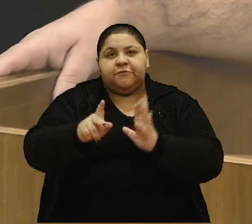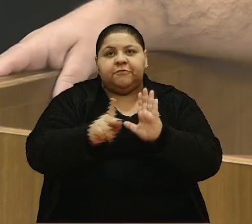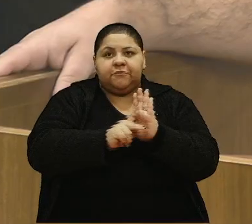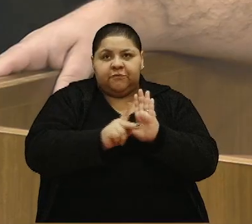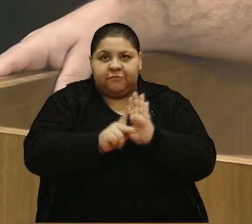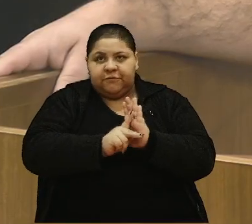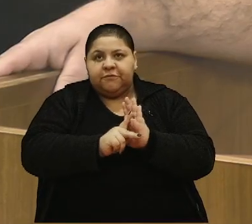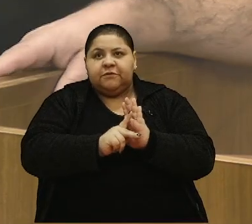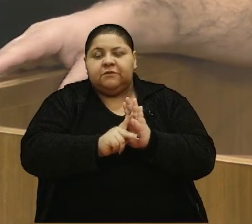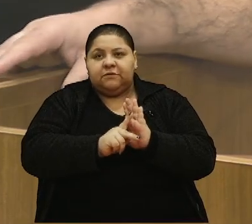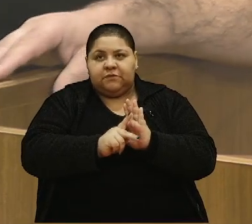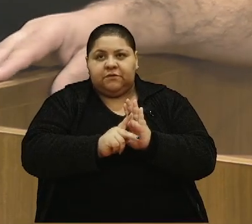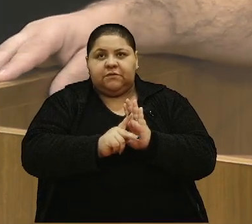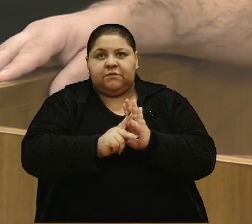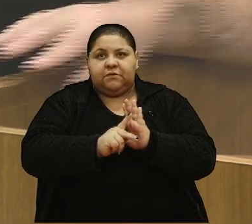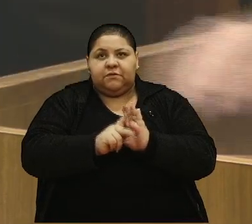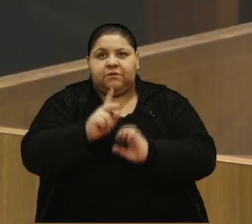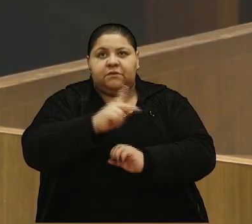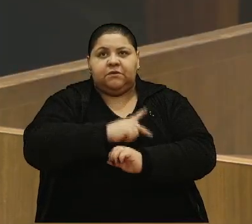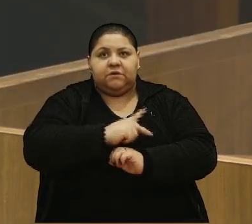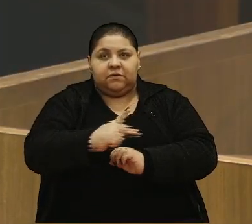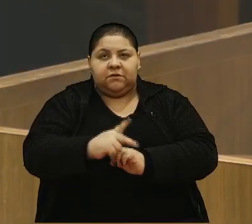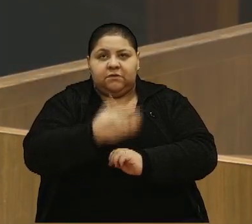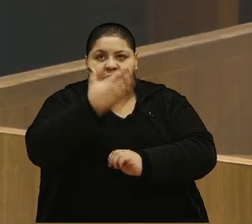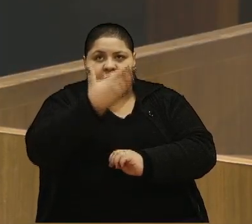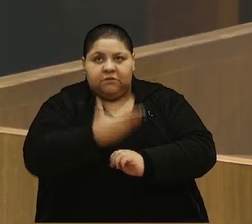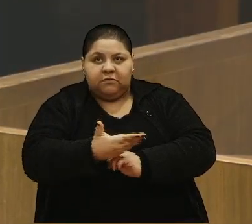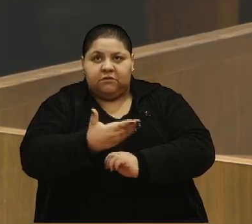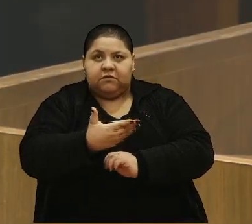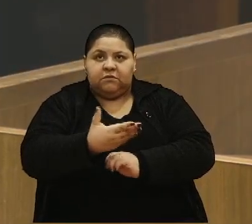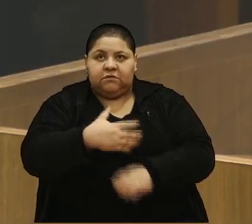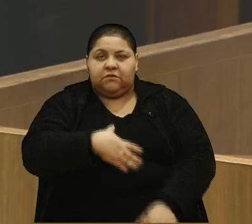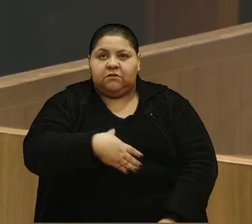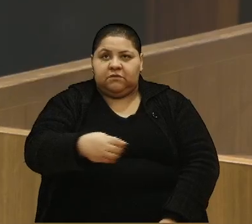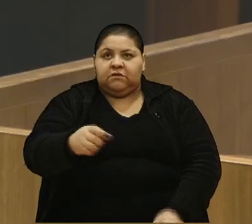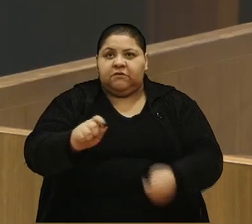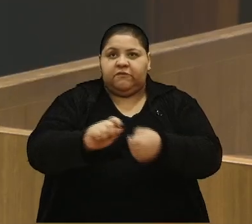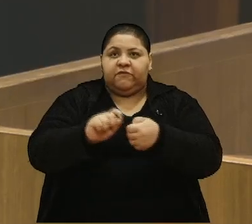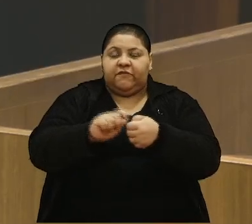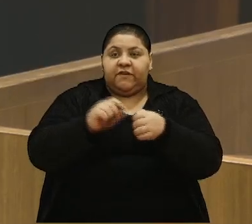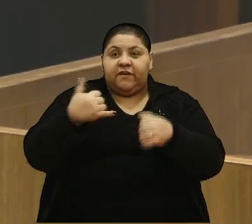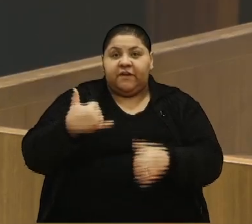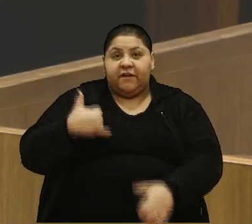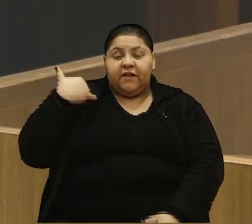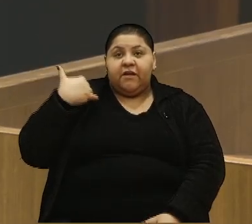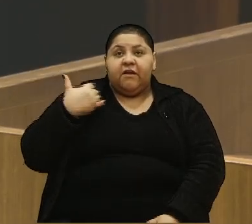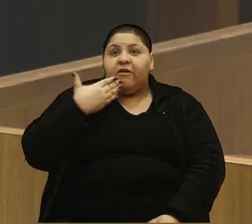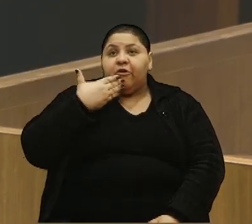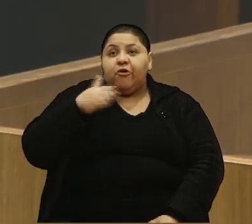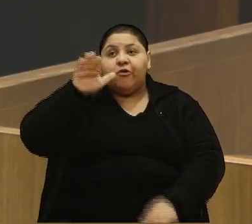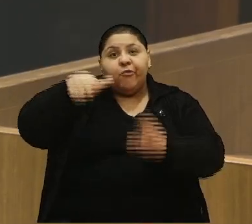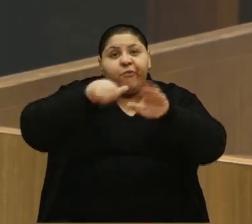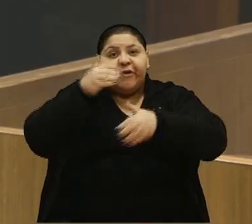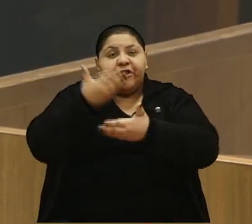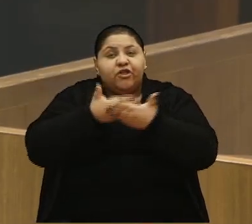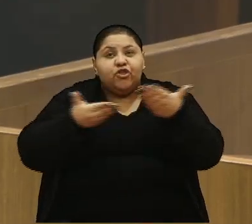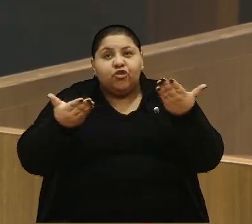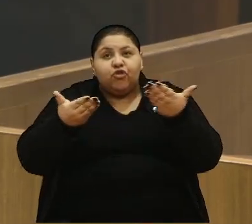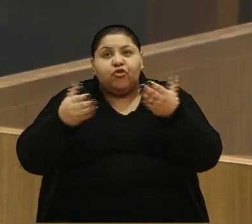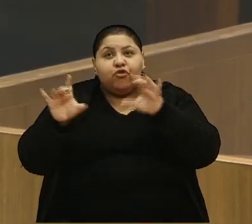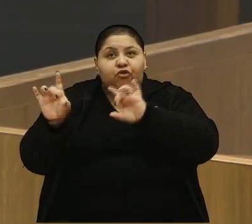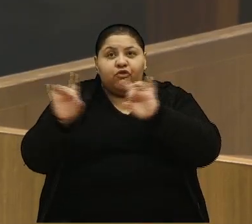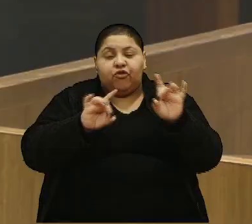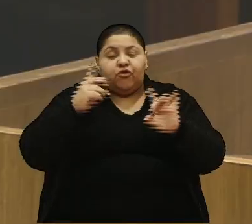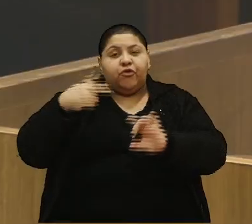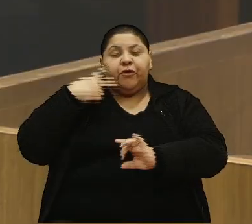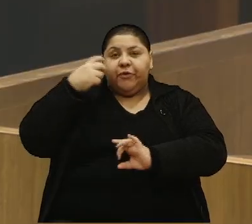projeto. E, presidente, o senhor está com seu filho que faz aniversário. Eu faço um chamamento aqui a todos que estão nos acompanhando, aos